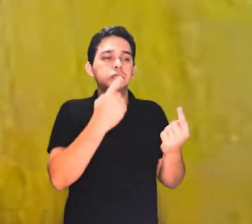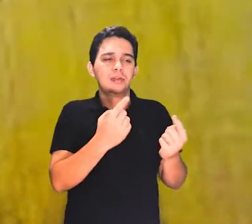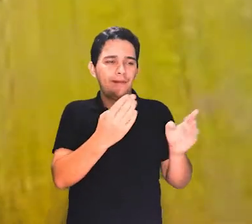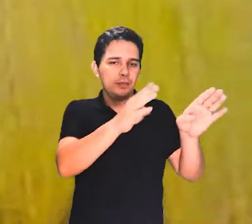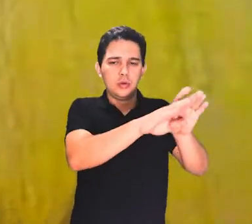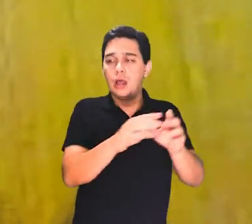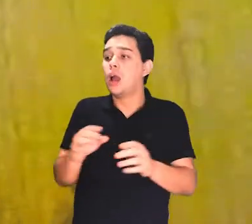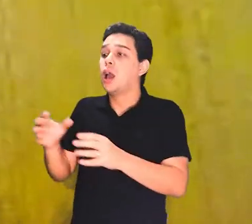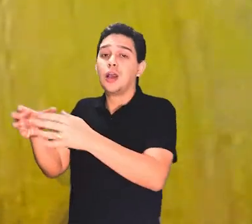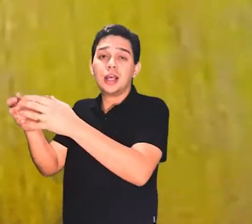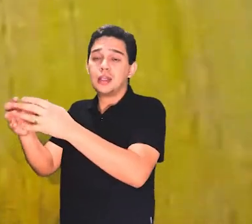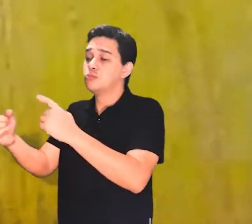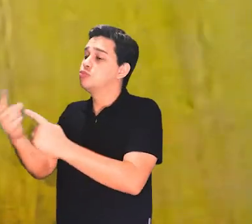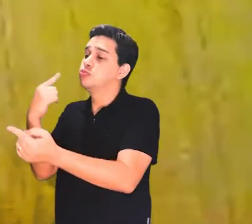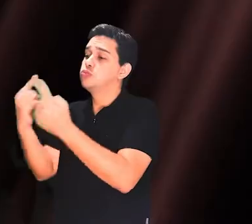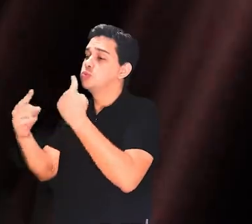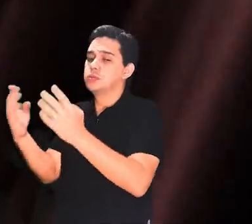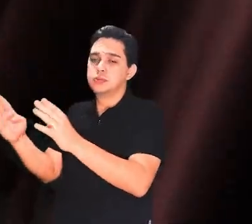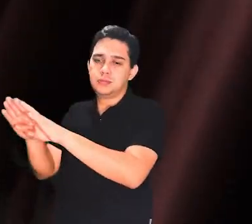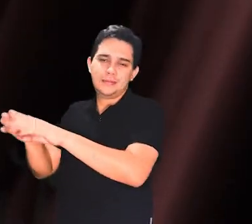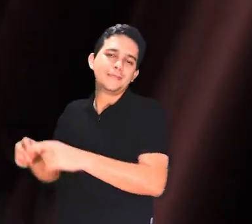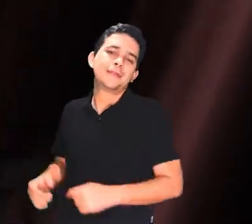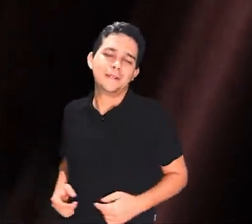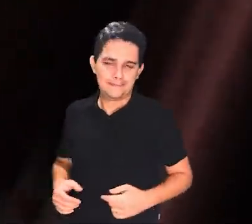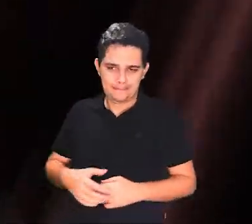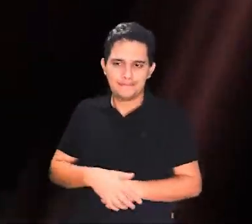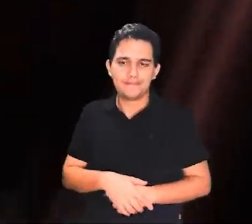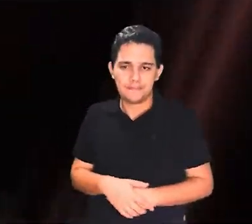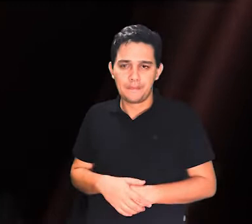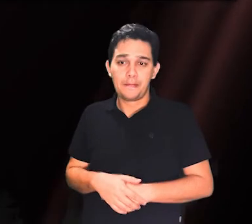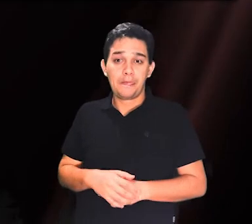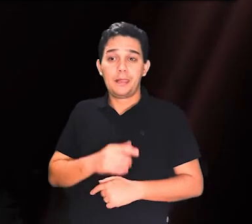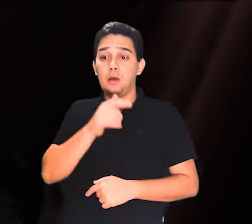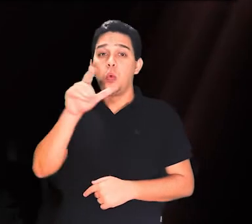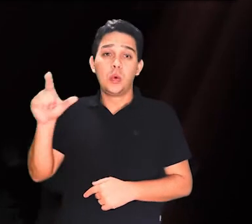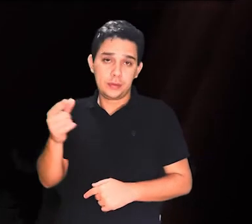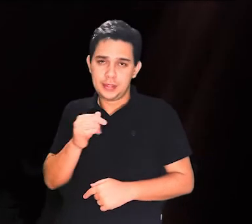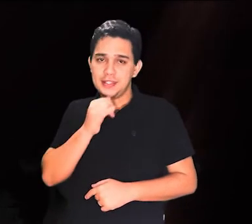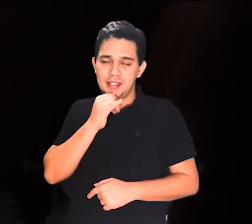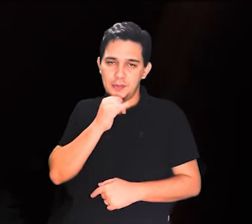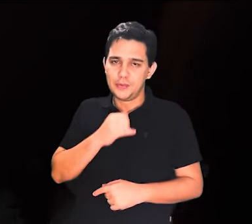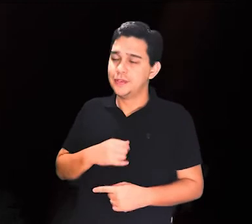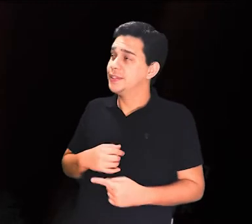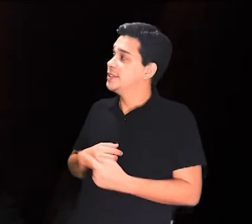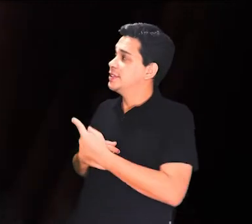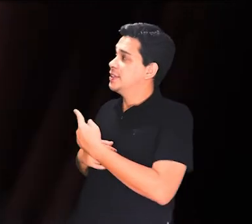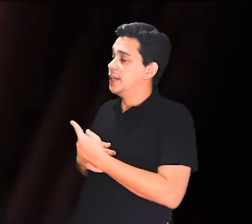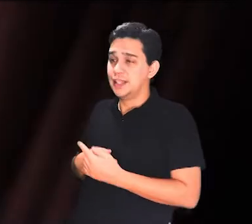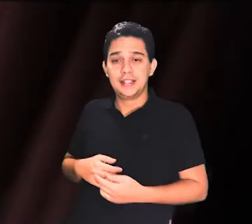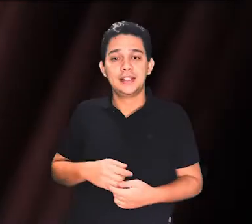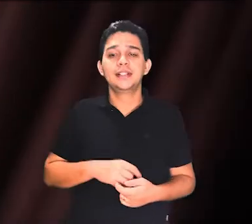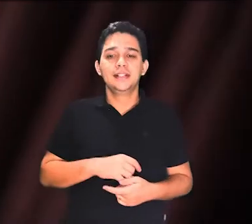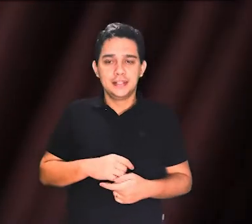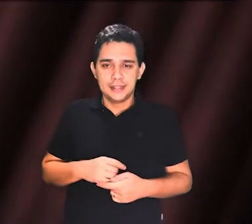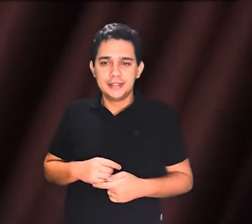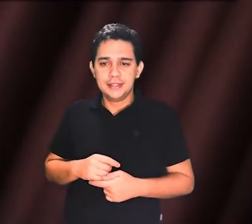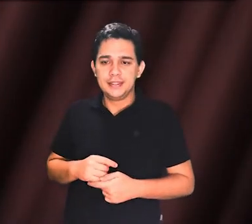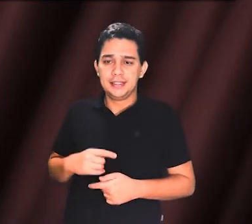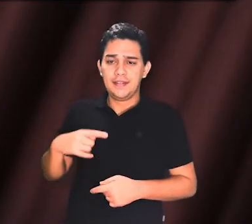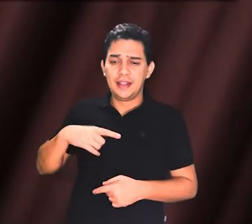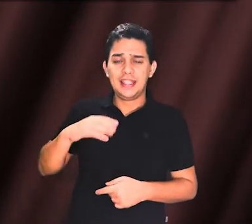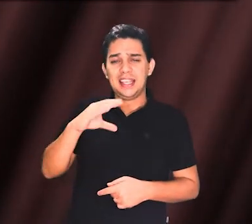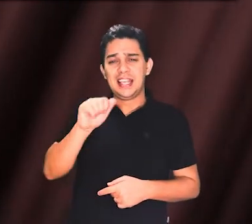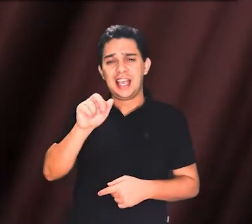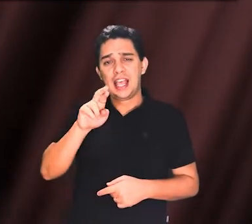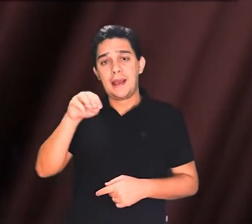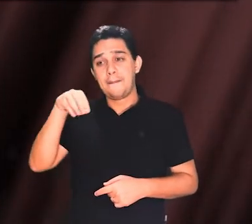inteiro de Desinst foi justamente em Carmo, né? A doutora Sheila agora faz parte da Força-Tarefa, E foi